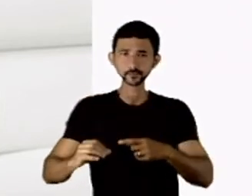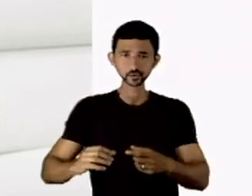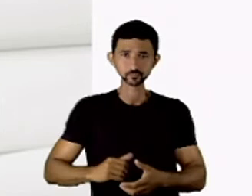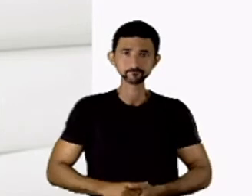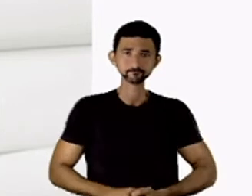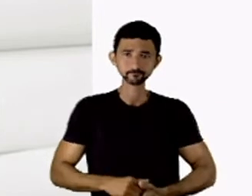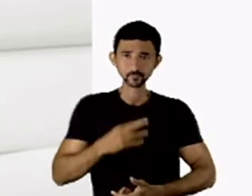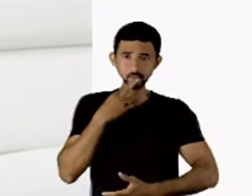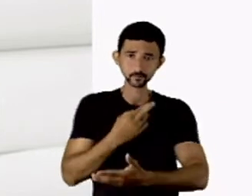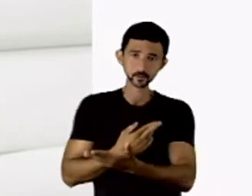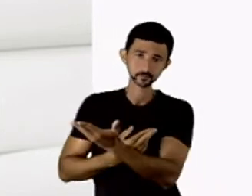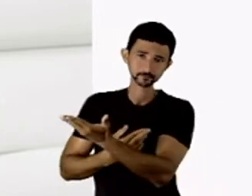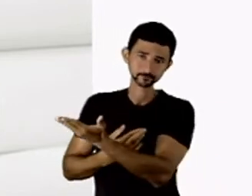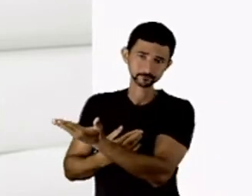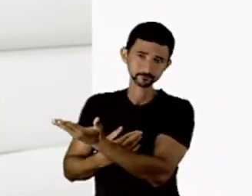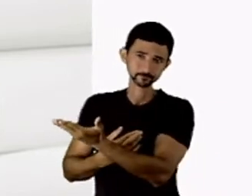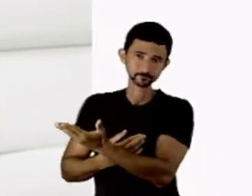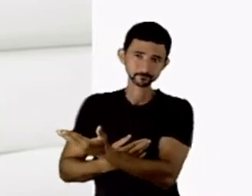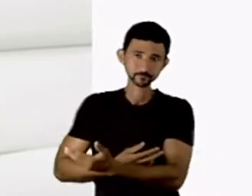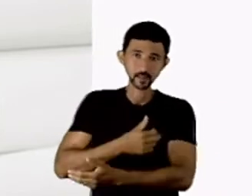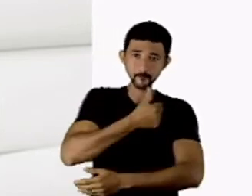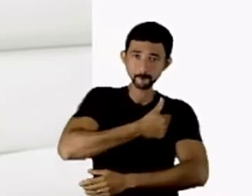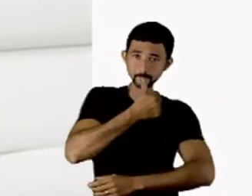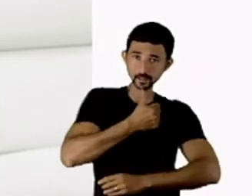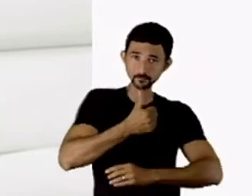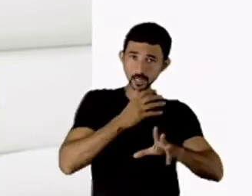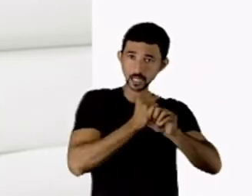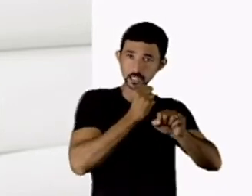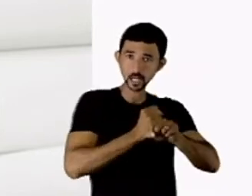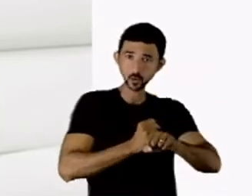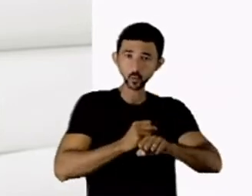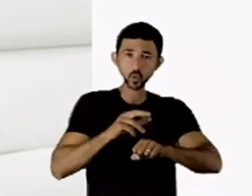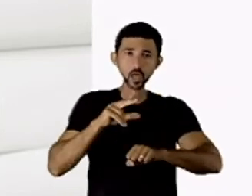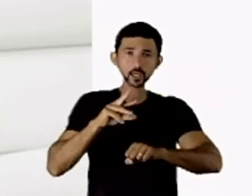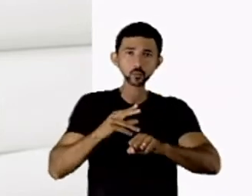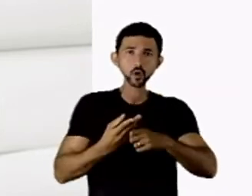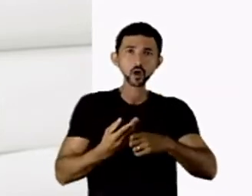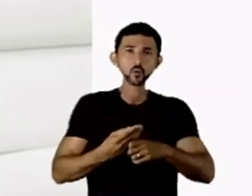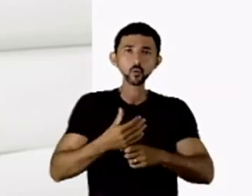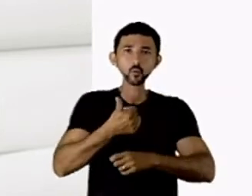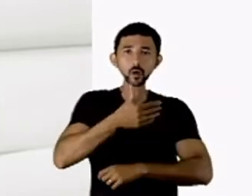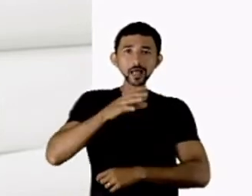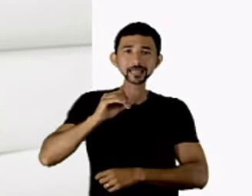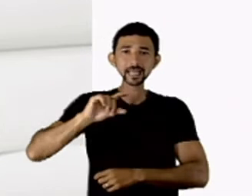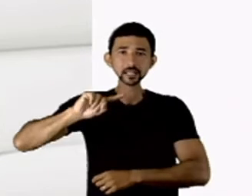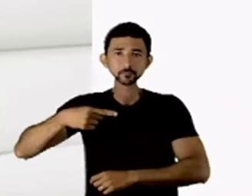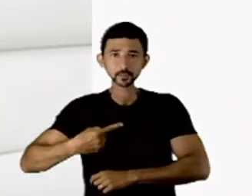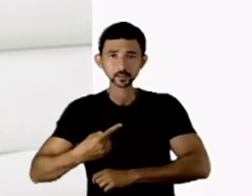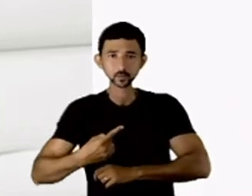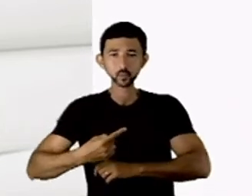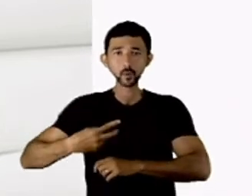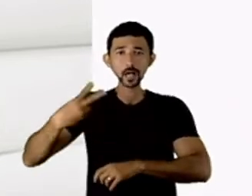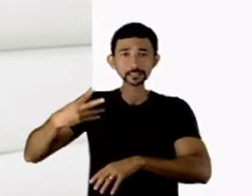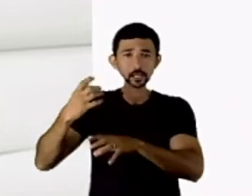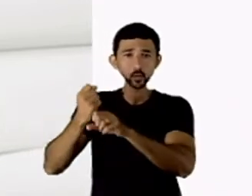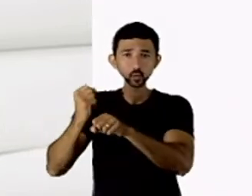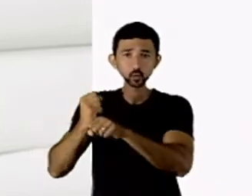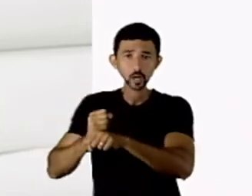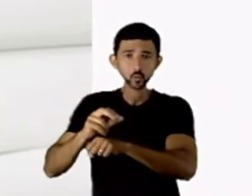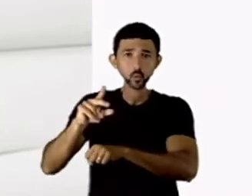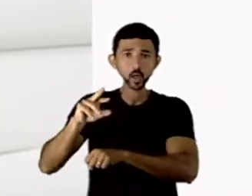aqui a resposta, olha. Da primeira multiplicação é igual a 10.000 e da segunda é